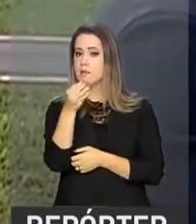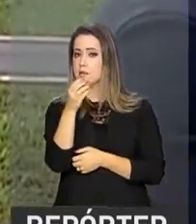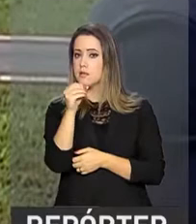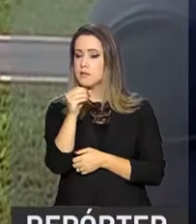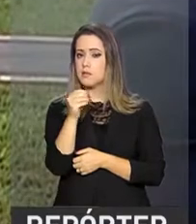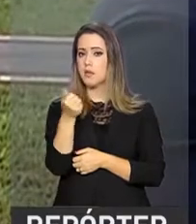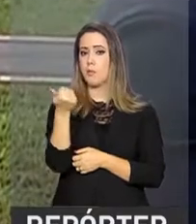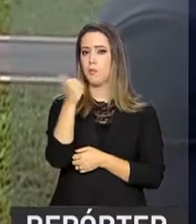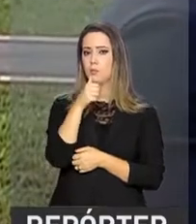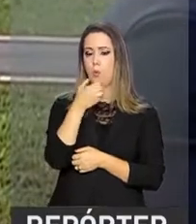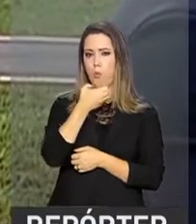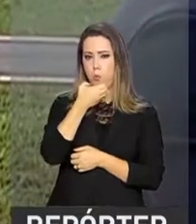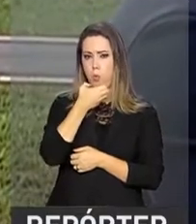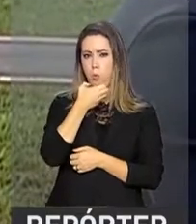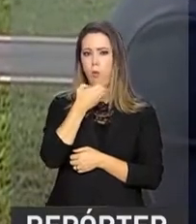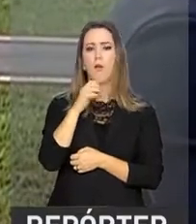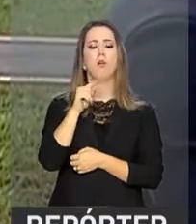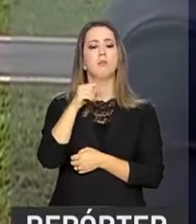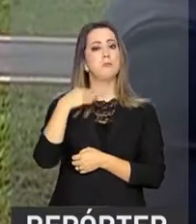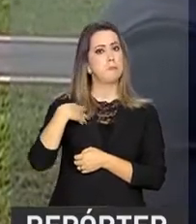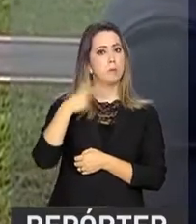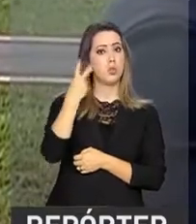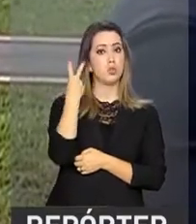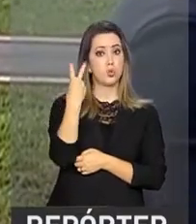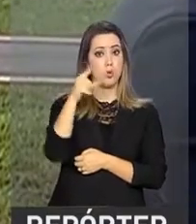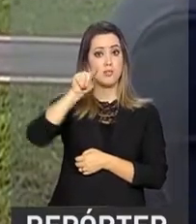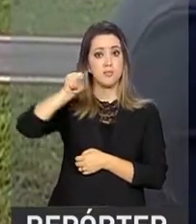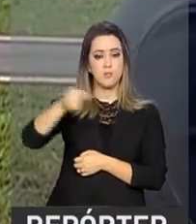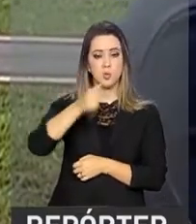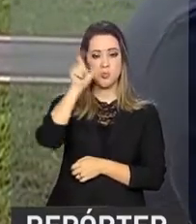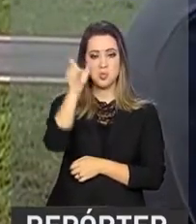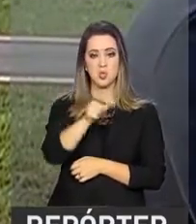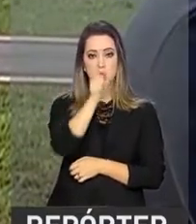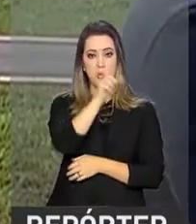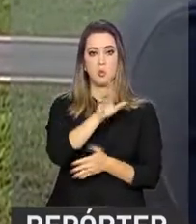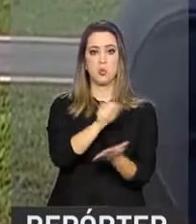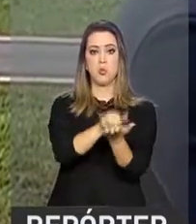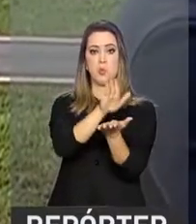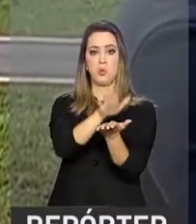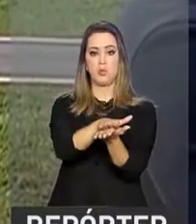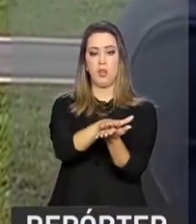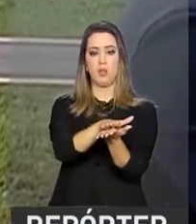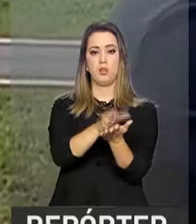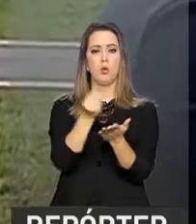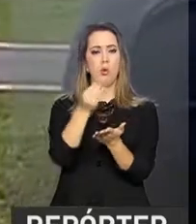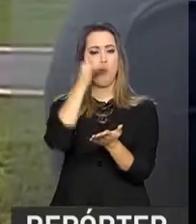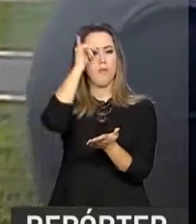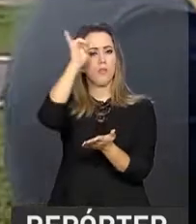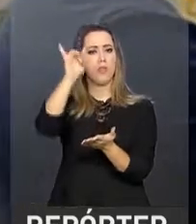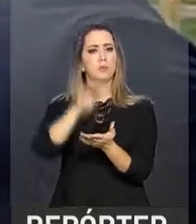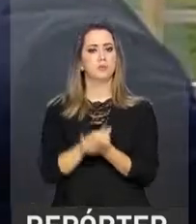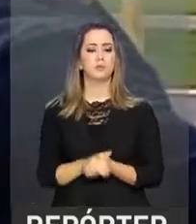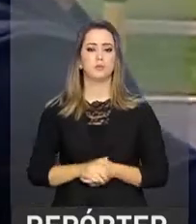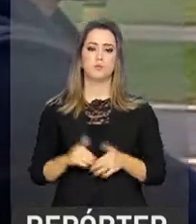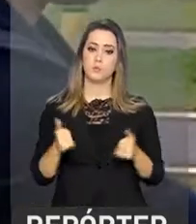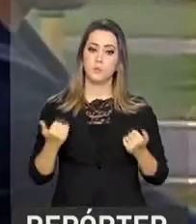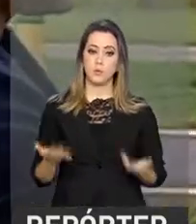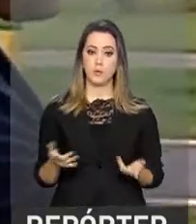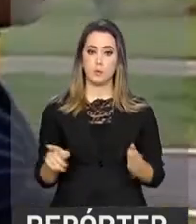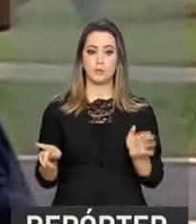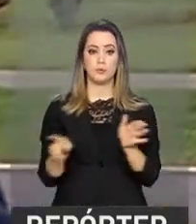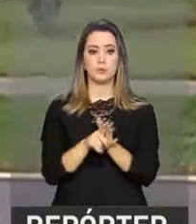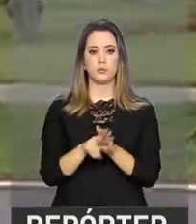do etilômetro e foram multados mais de 2 mil motoristas com efeito do álcool. Como combater essa prática, Diego? Além da